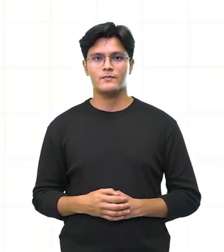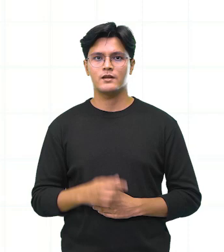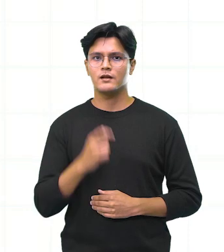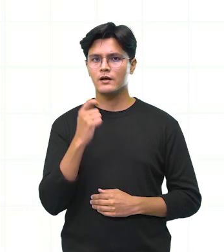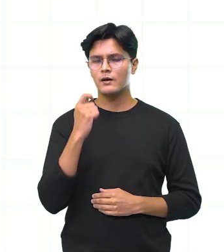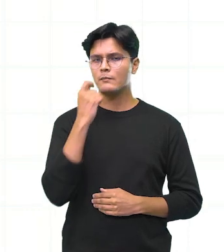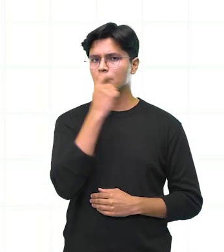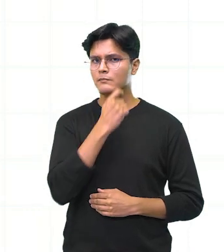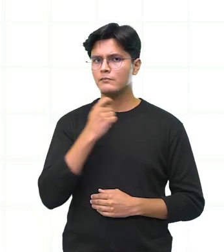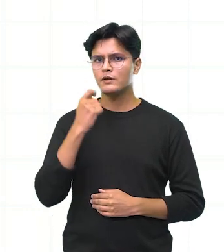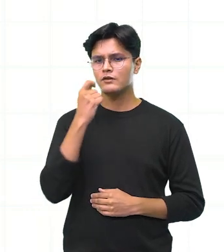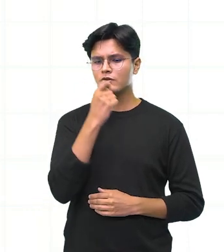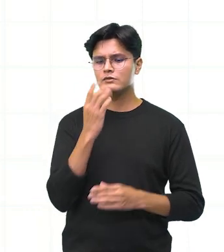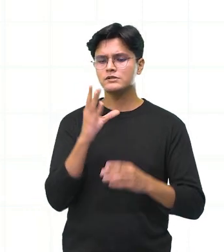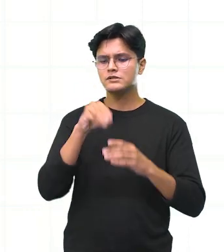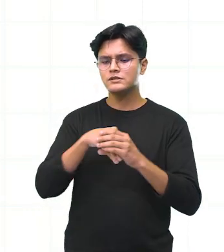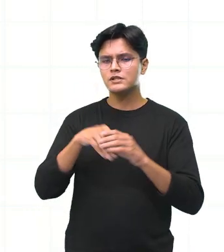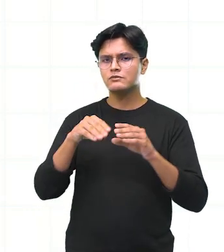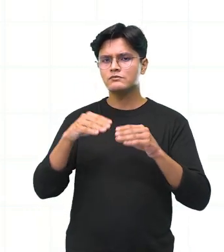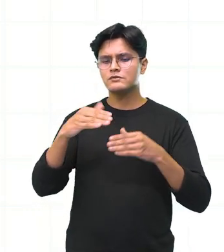batons havia na caixa.